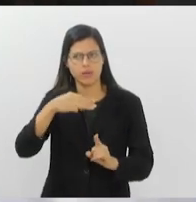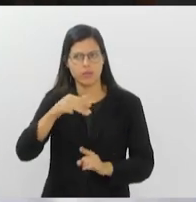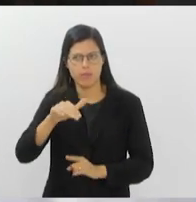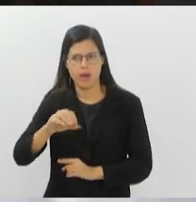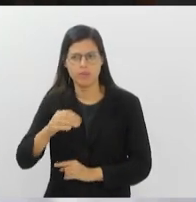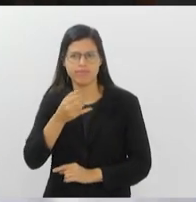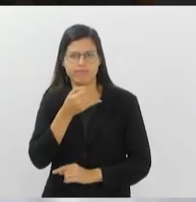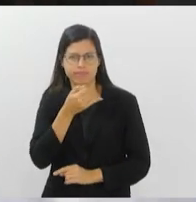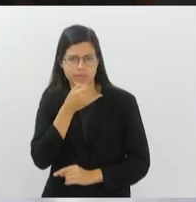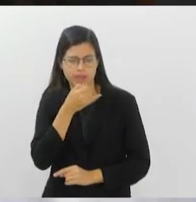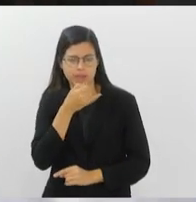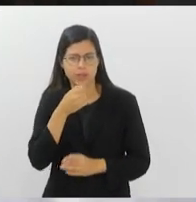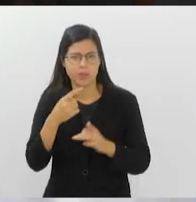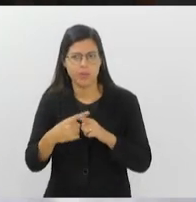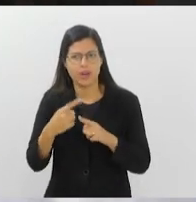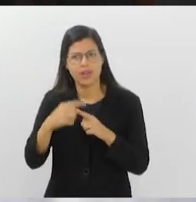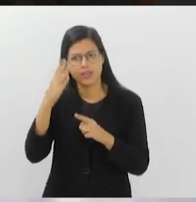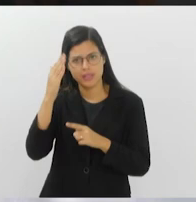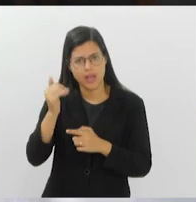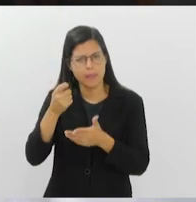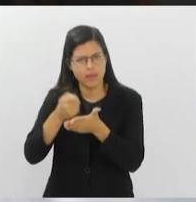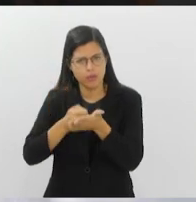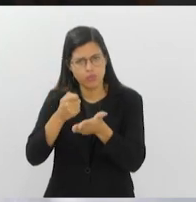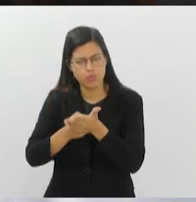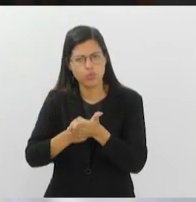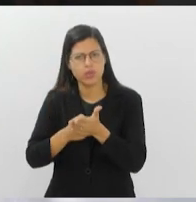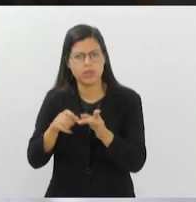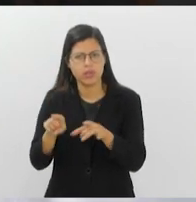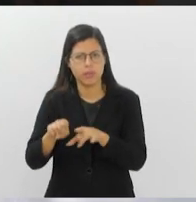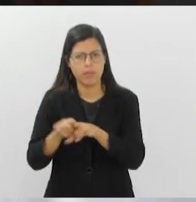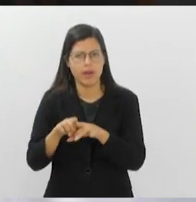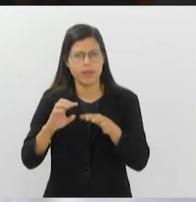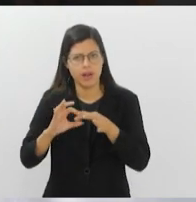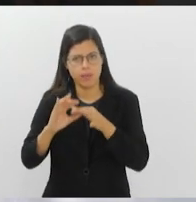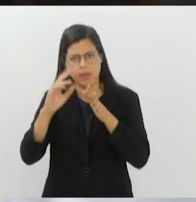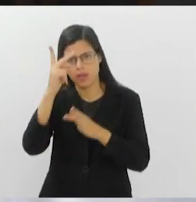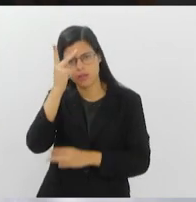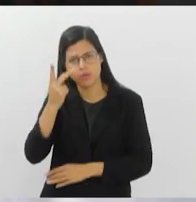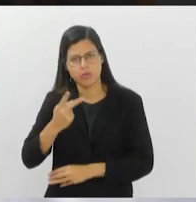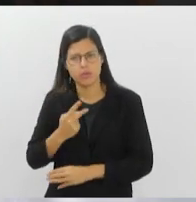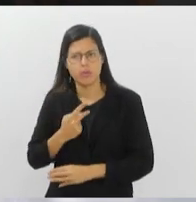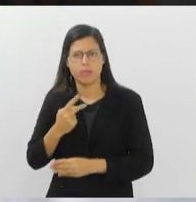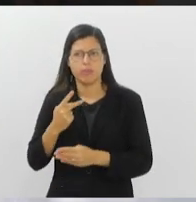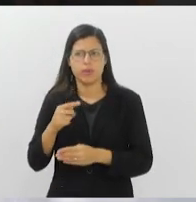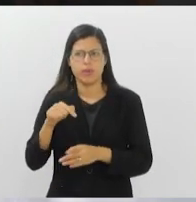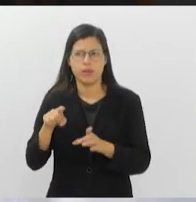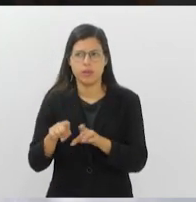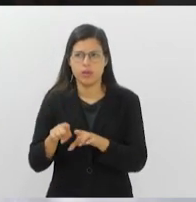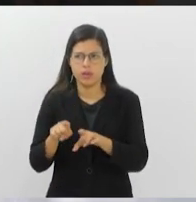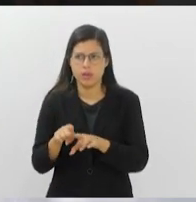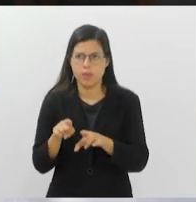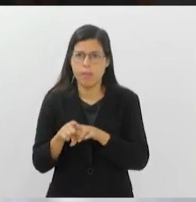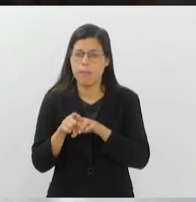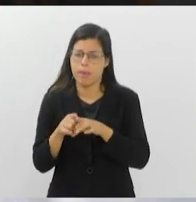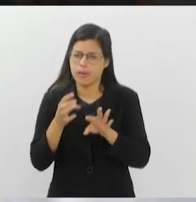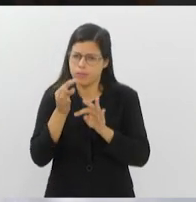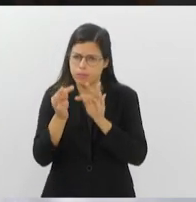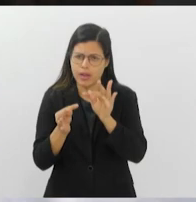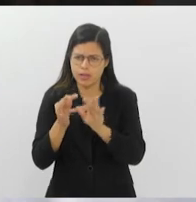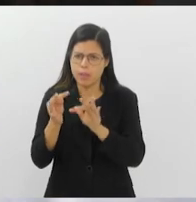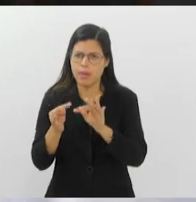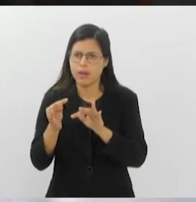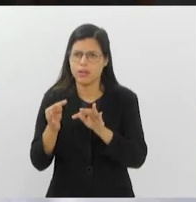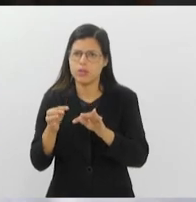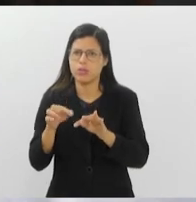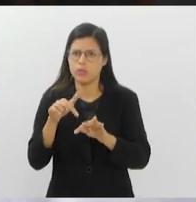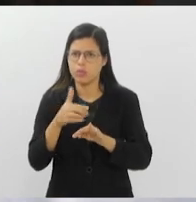engajamento, da construção de autonomia, da luta, como parte, inclusive, do processo terapêutico de construção de autonomia. Então, seu Francisco, muito